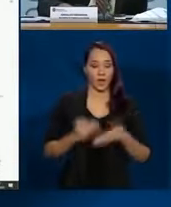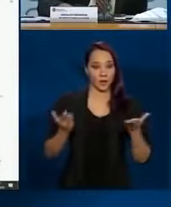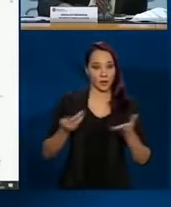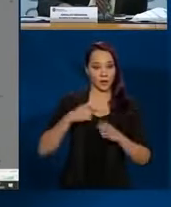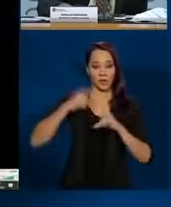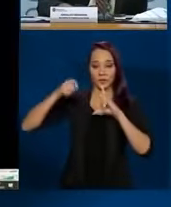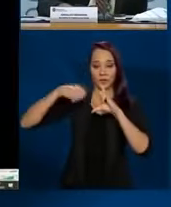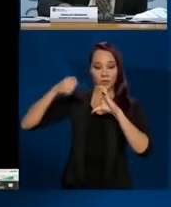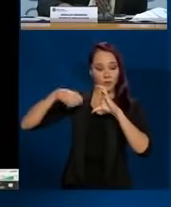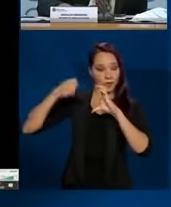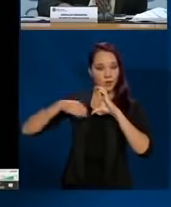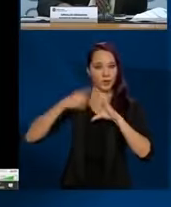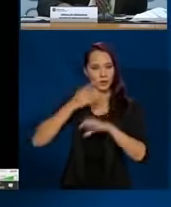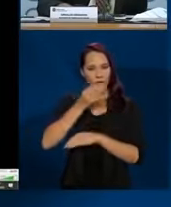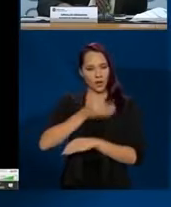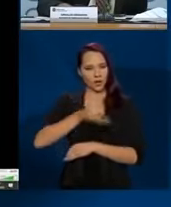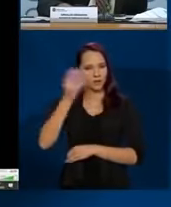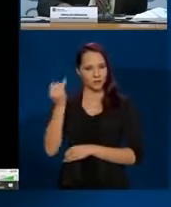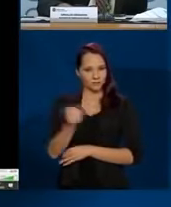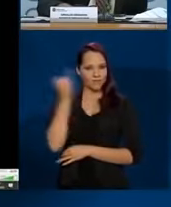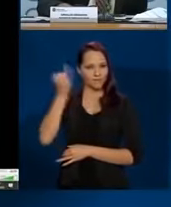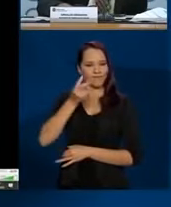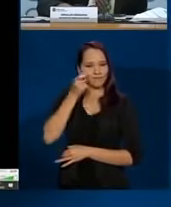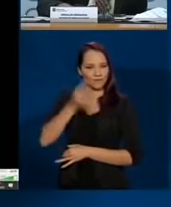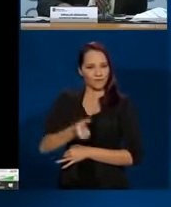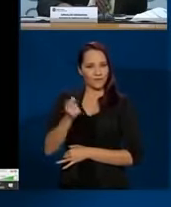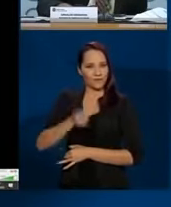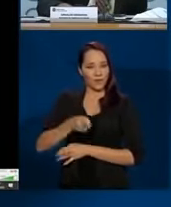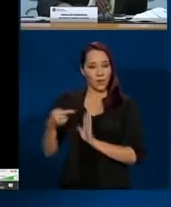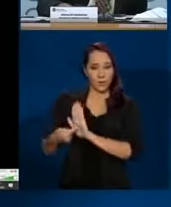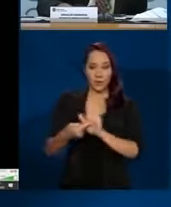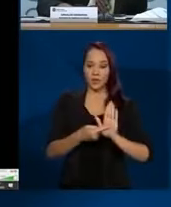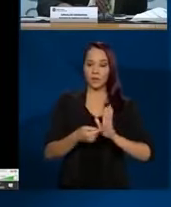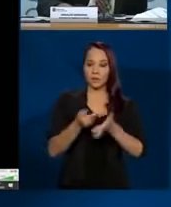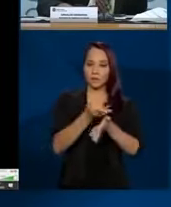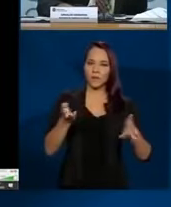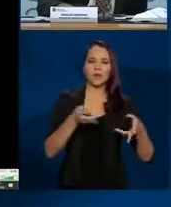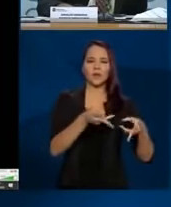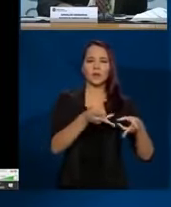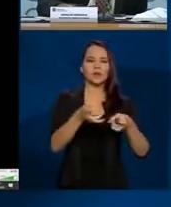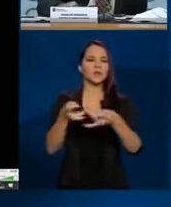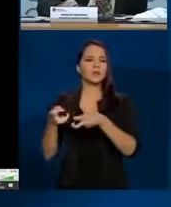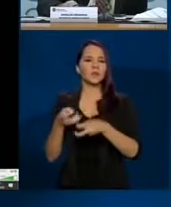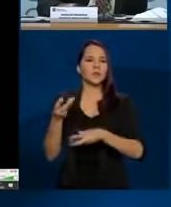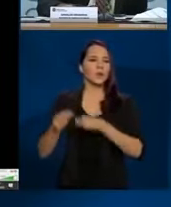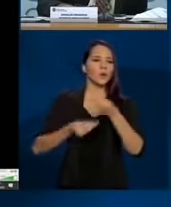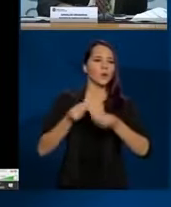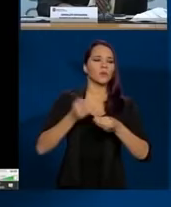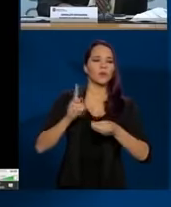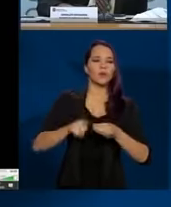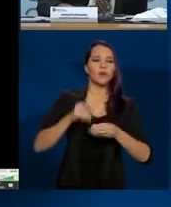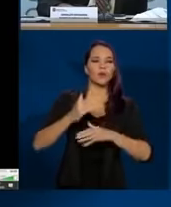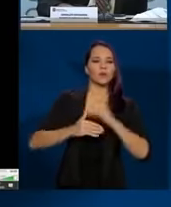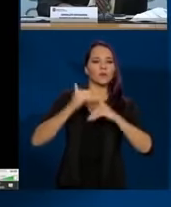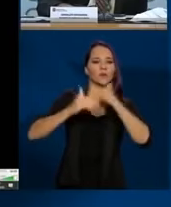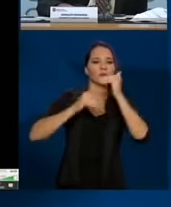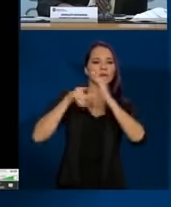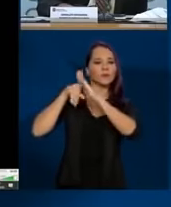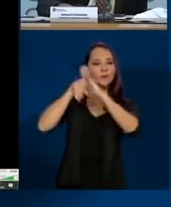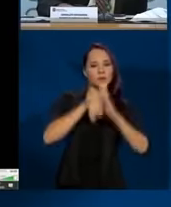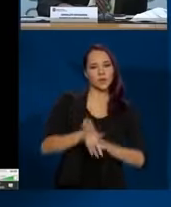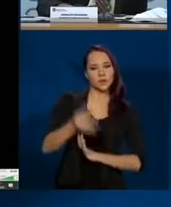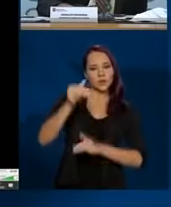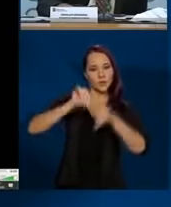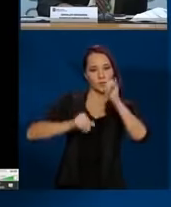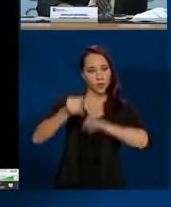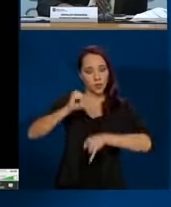acha ele muito interessante para mostrarmos, né, para você perceber como a evolução dos exames